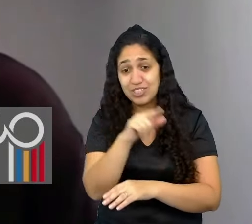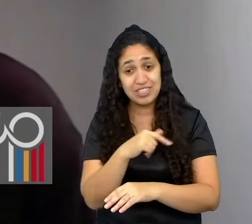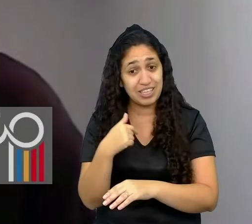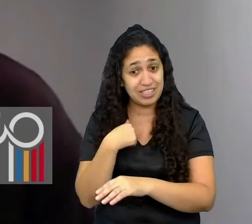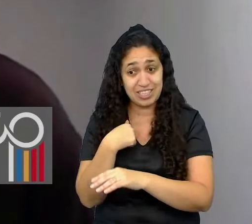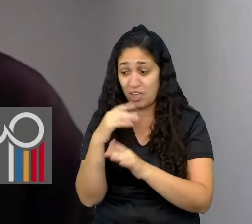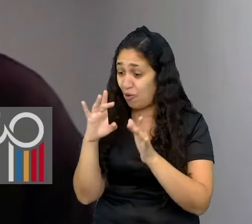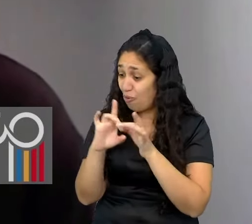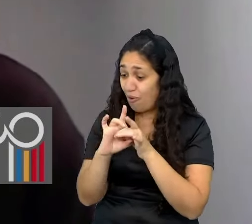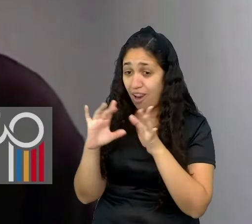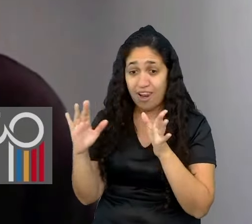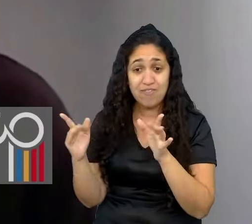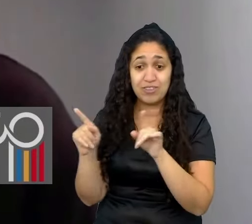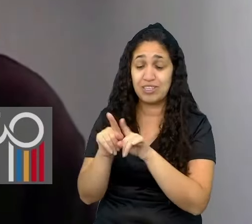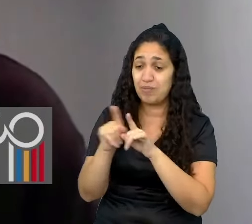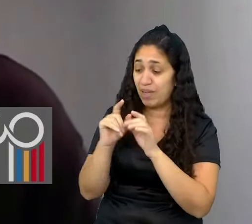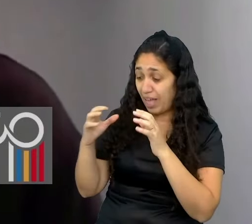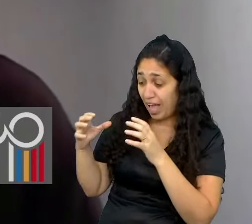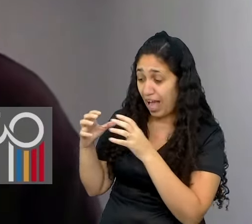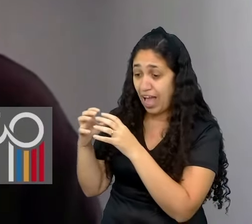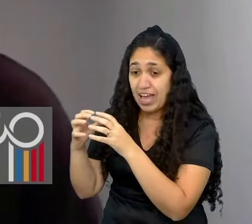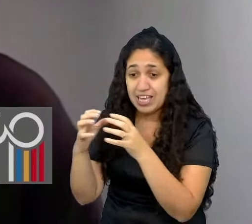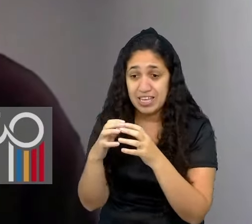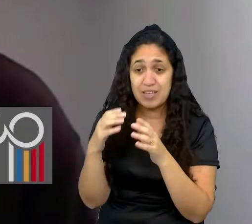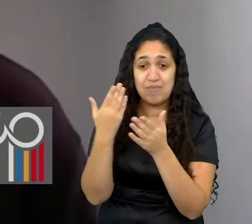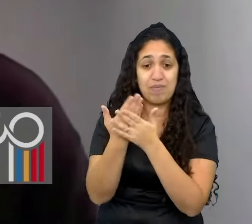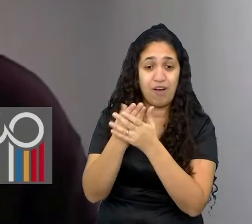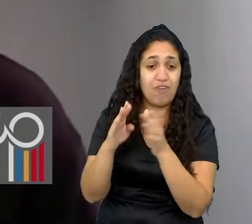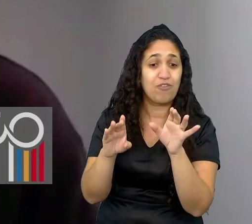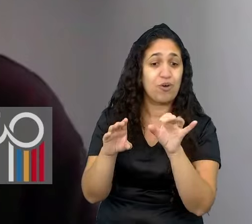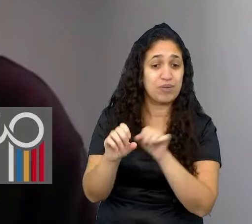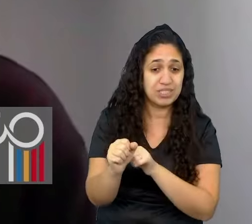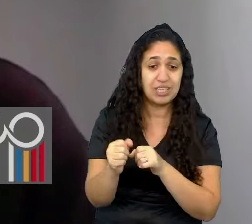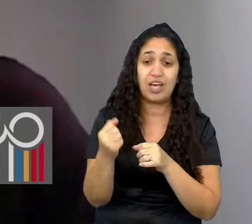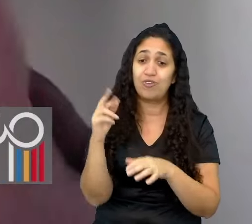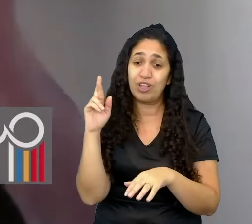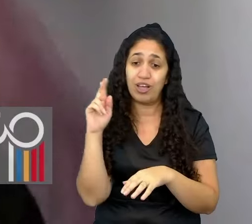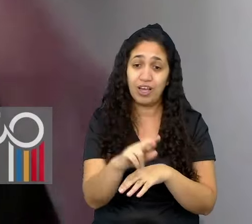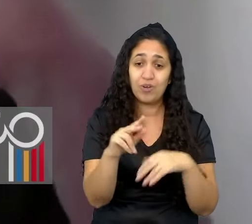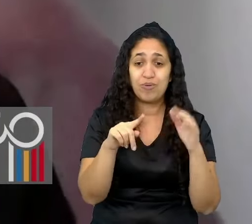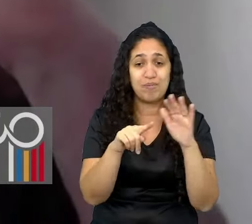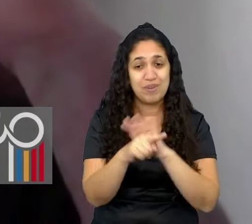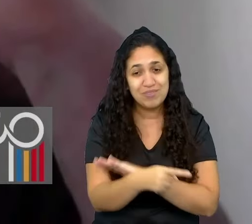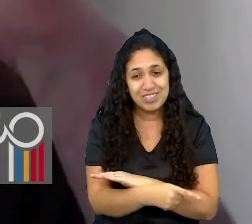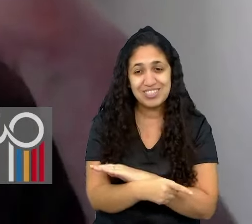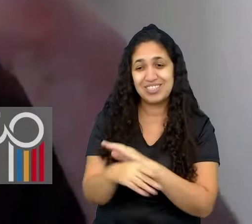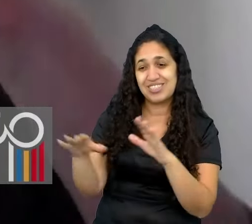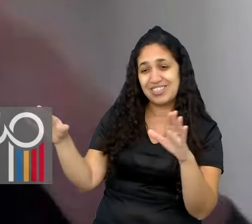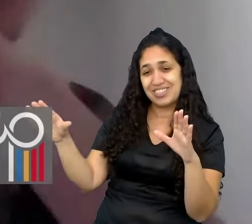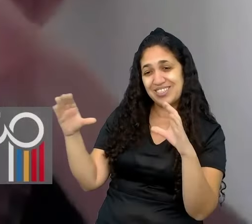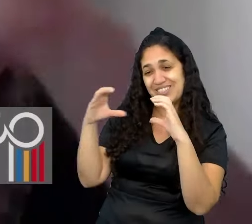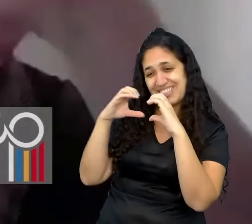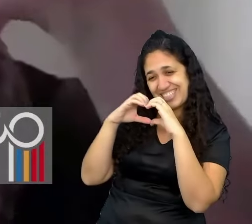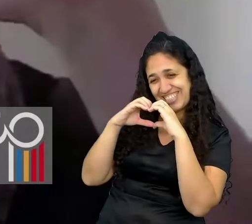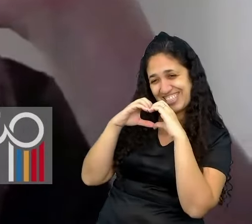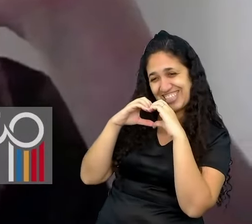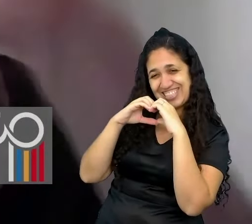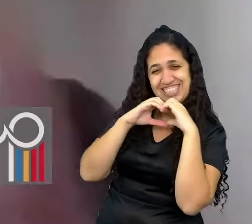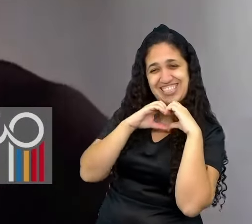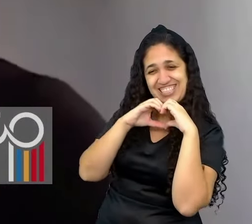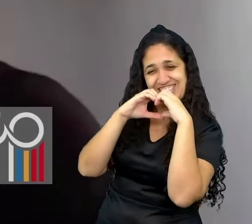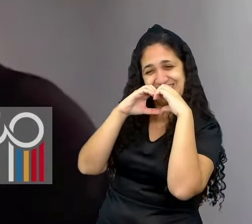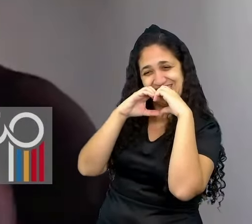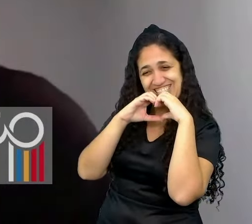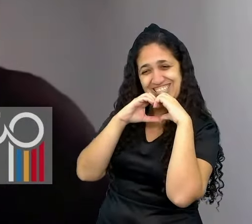sempre com a nossa equipe, né? De formação no programa de recuperação e aprofundamento. Nosso grande abraço, meu coração sempre